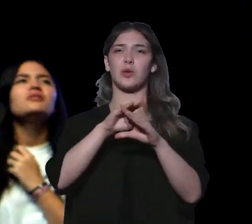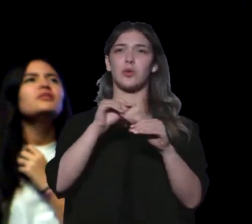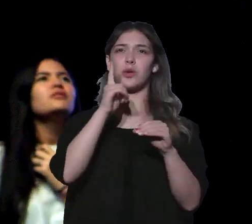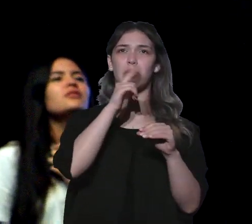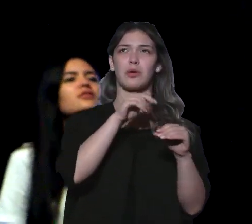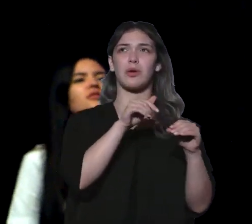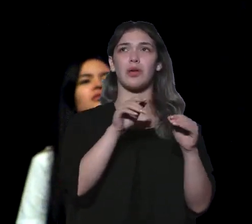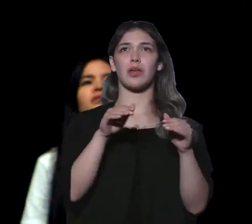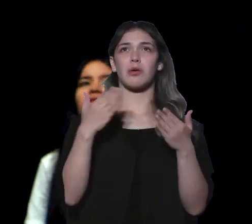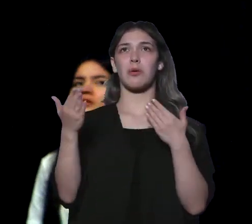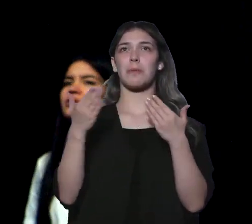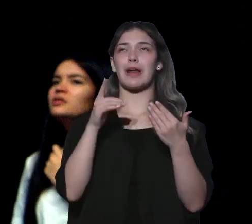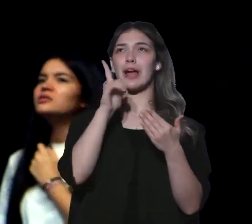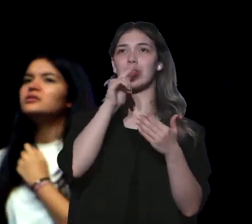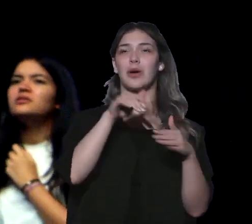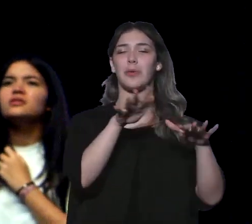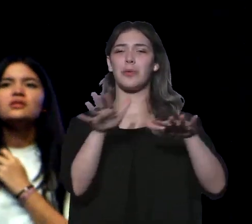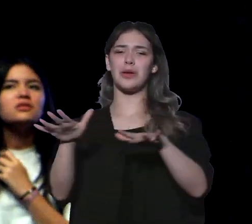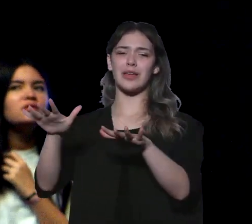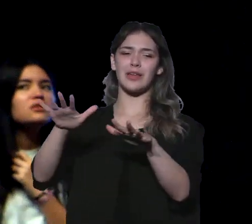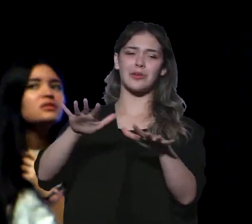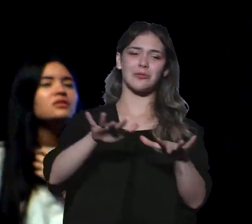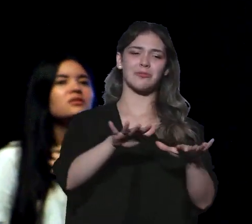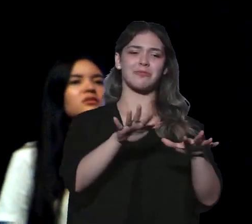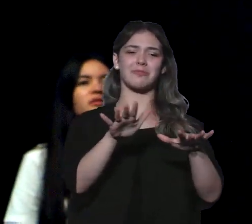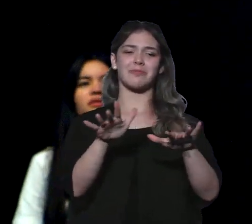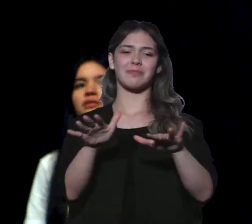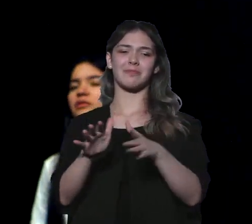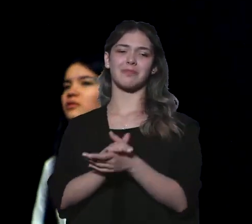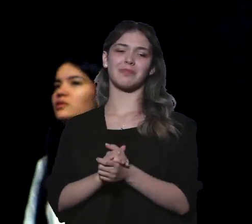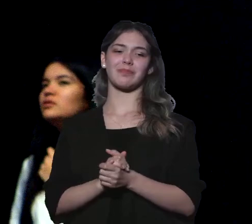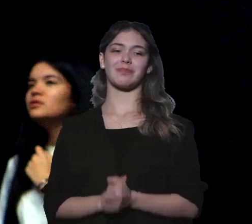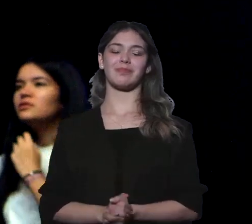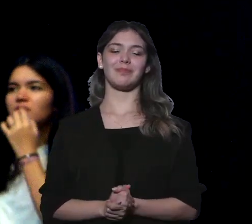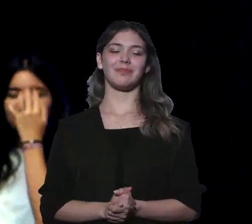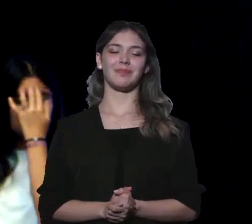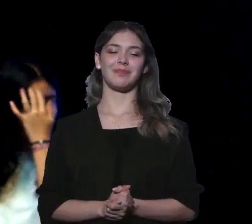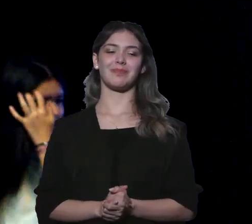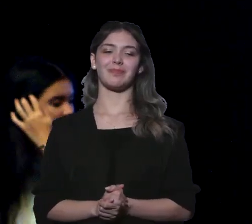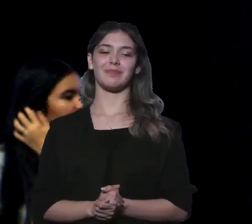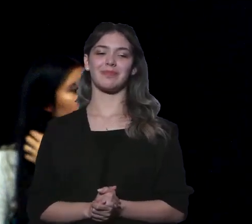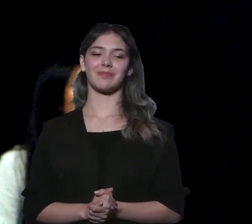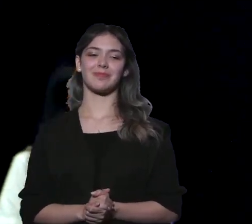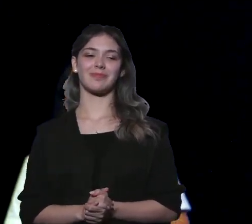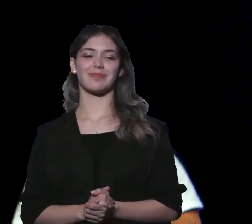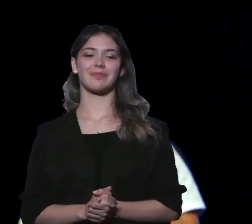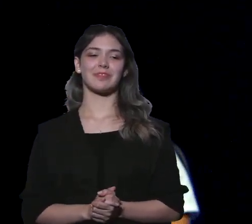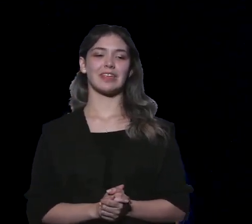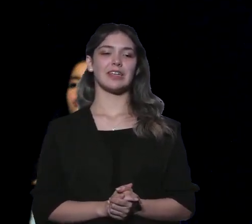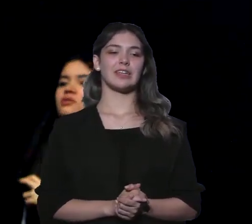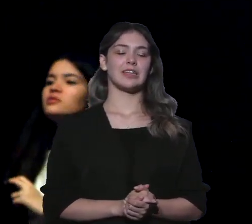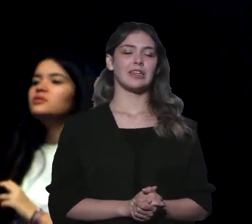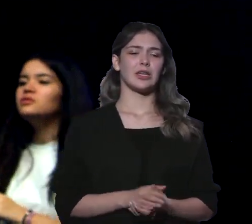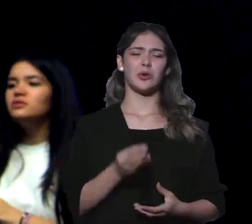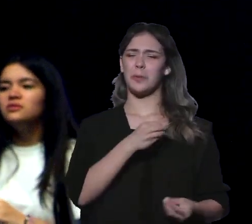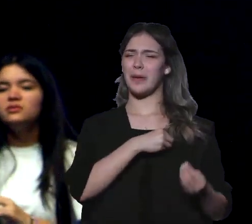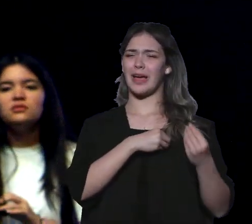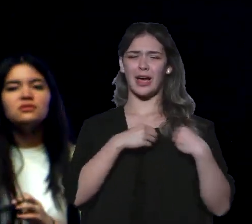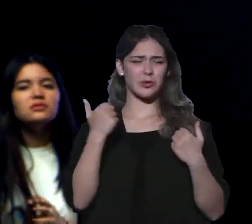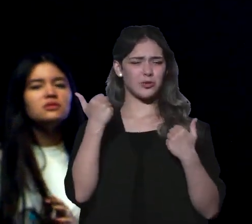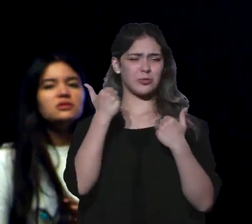lábios de louvor no lugar onde eram há lábios de amargura. Que no lugar de lábios de amargura venha